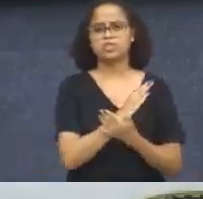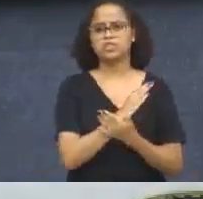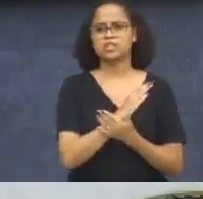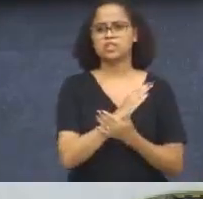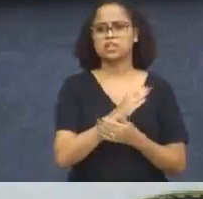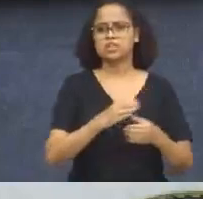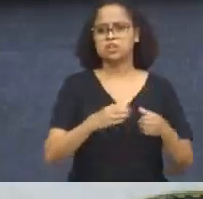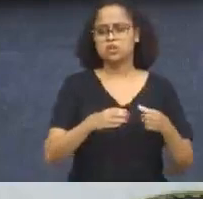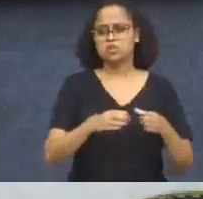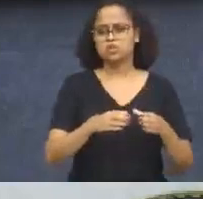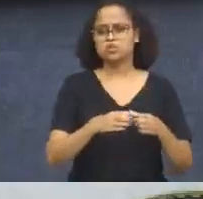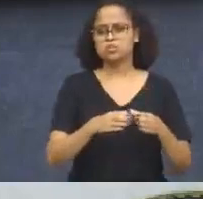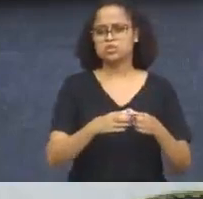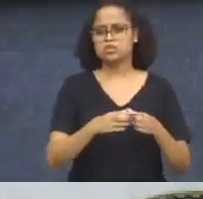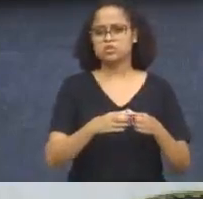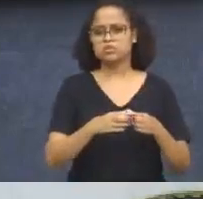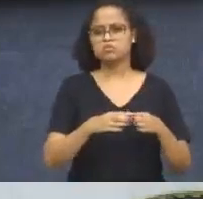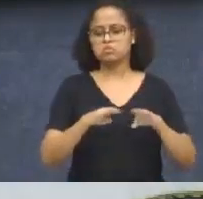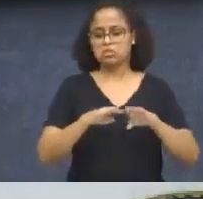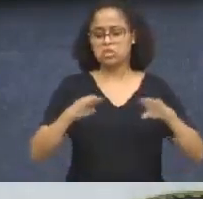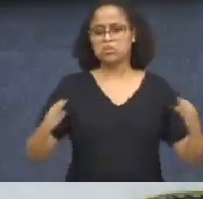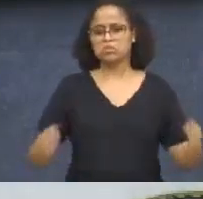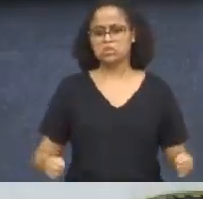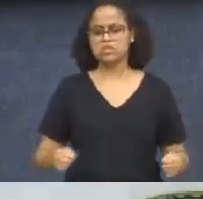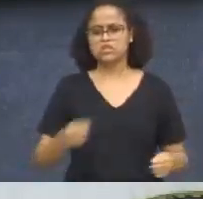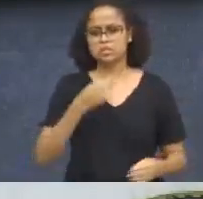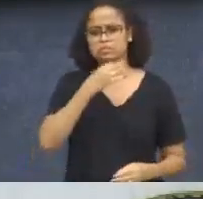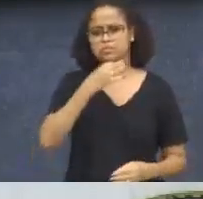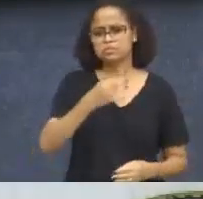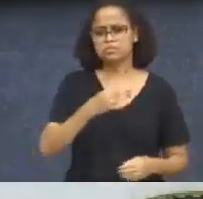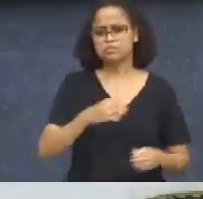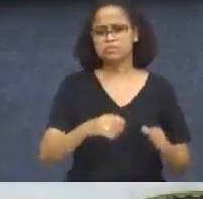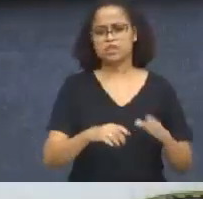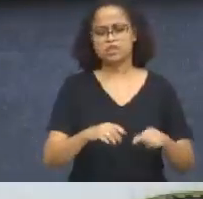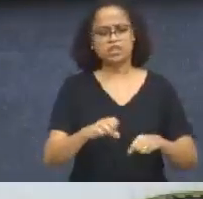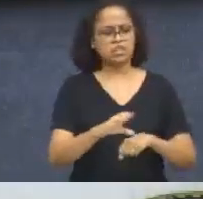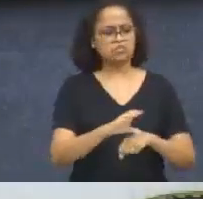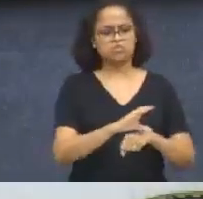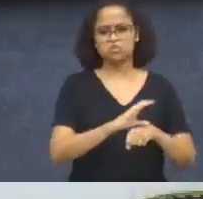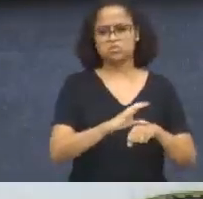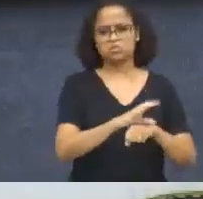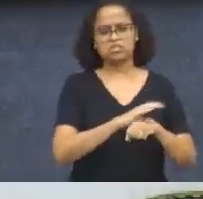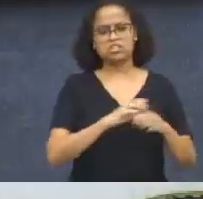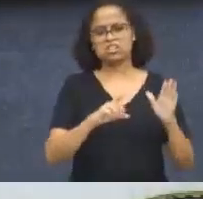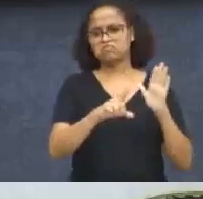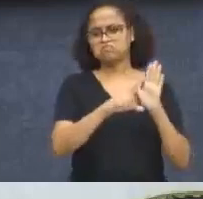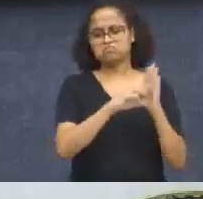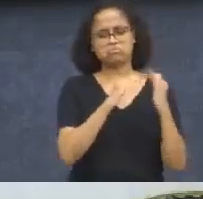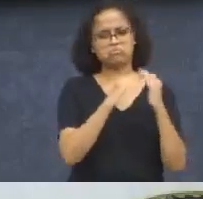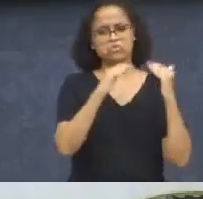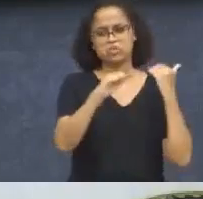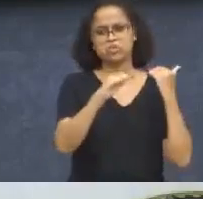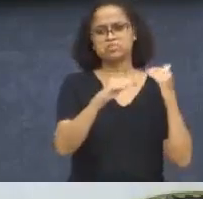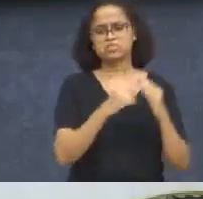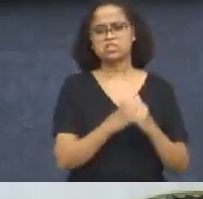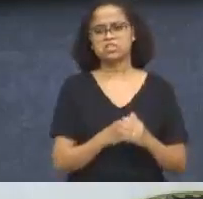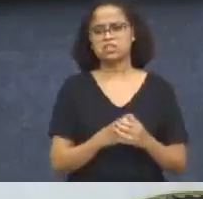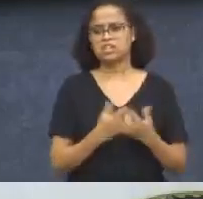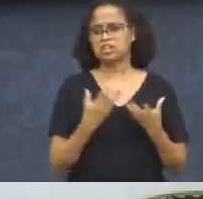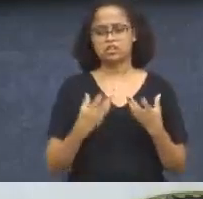Pareceres das comissões é o parecer da mesa pela constitucionalidade, ilegalidade, regimentalidade e rejeição das emendas 1 e 2.